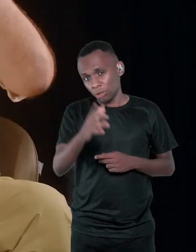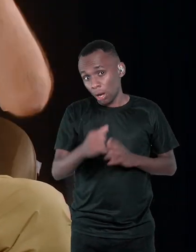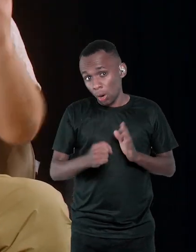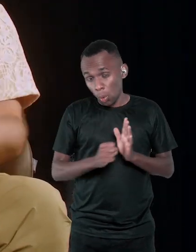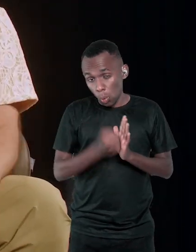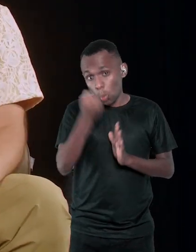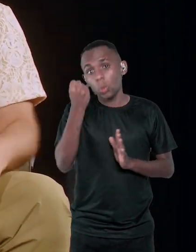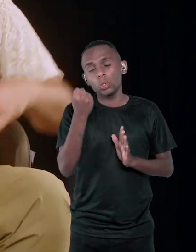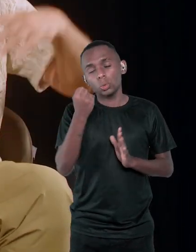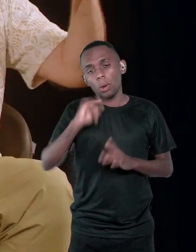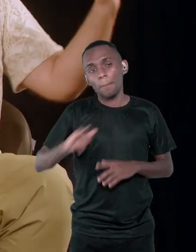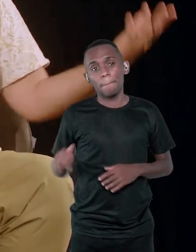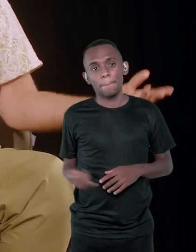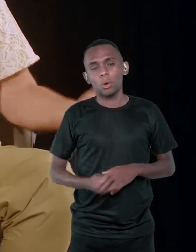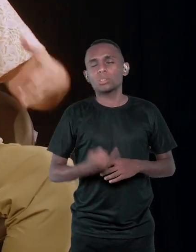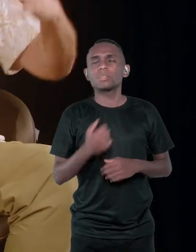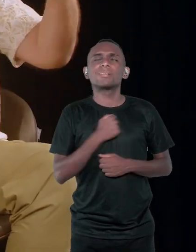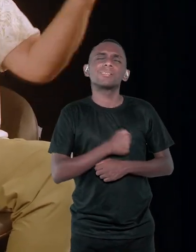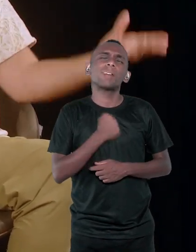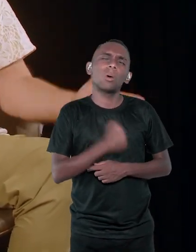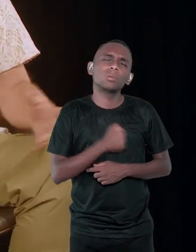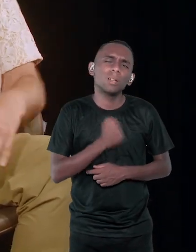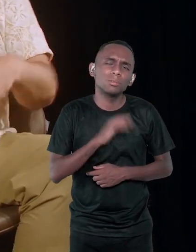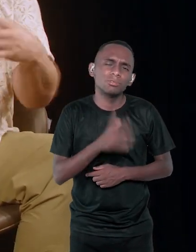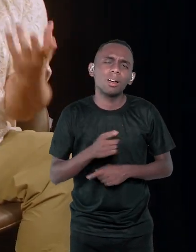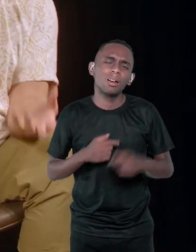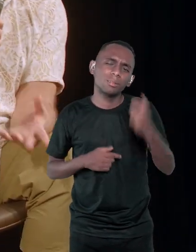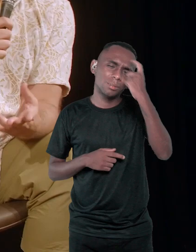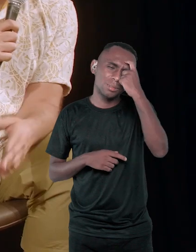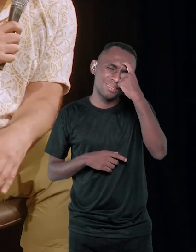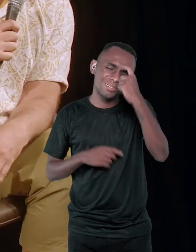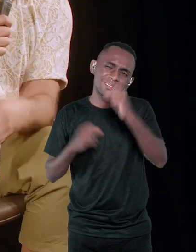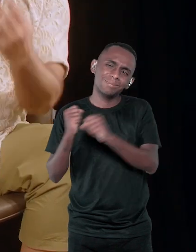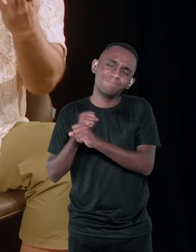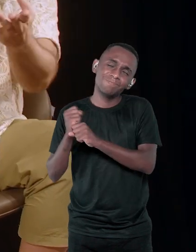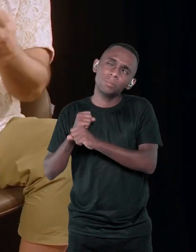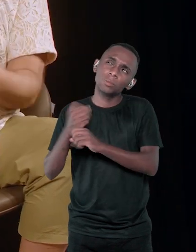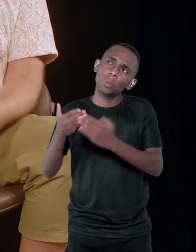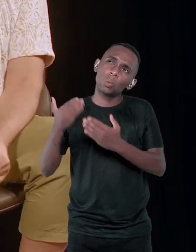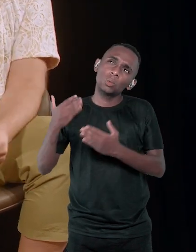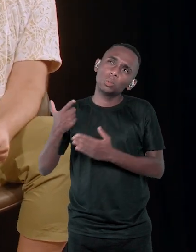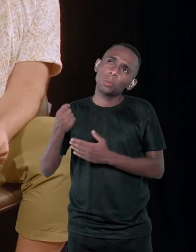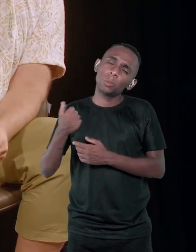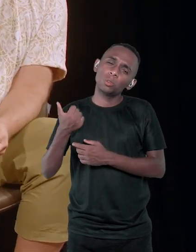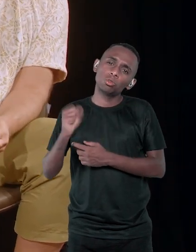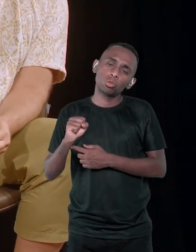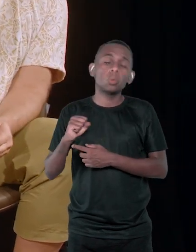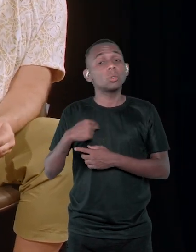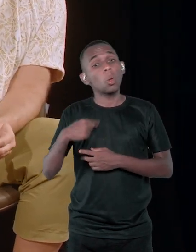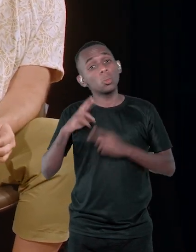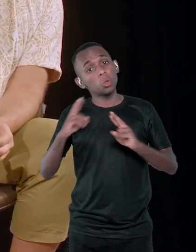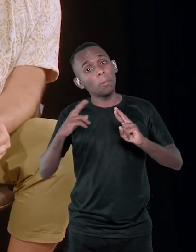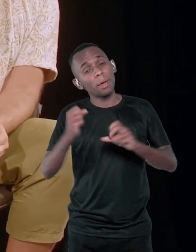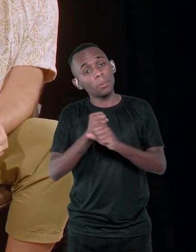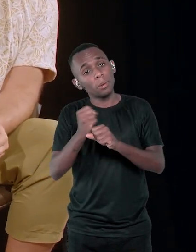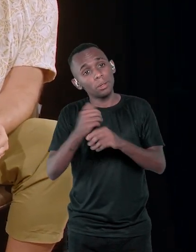Índia, estou morrendo de saudade, a última vez foi em 2018, não consegui voltar ainda, acho que vou esse ano.